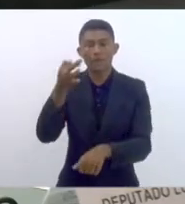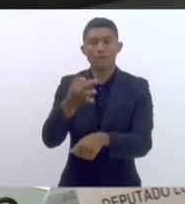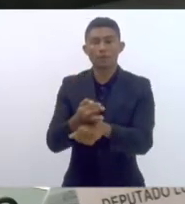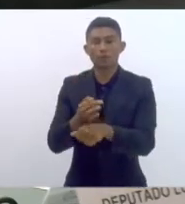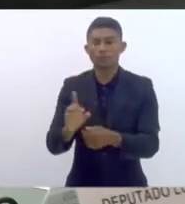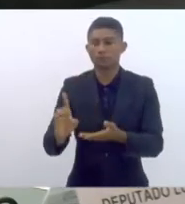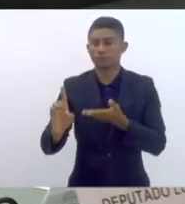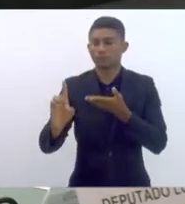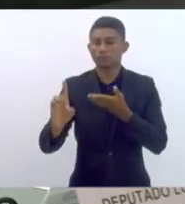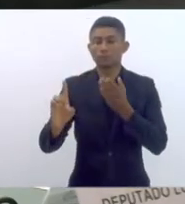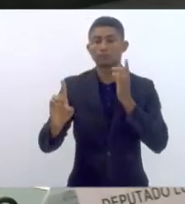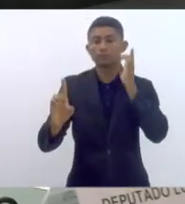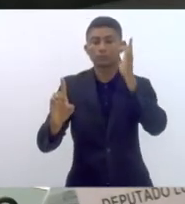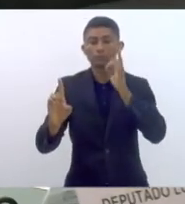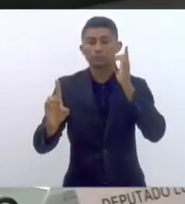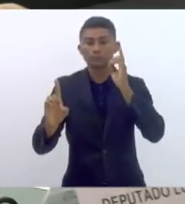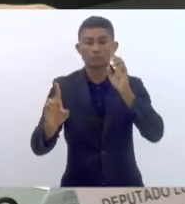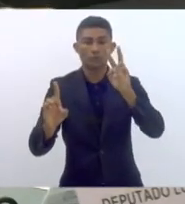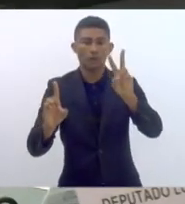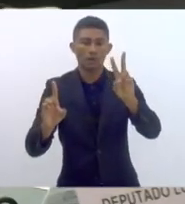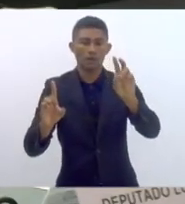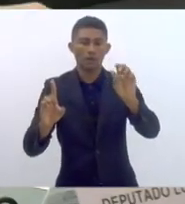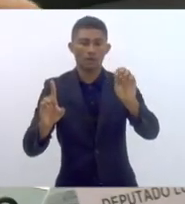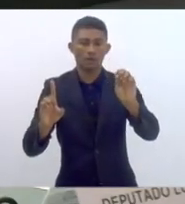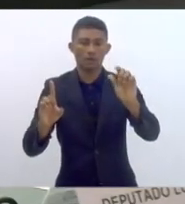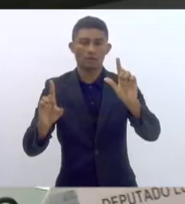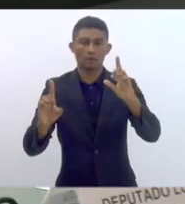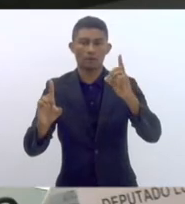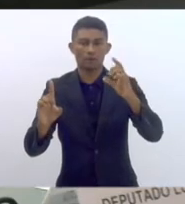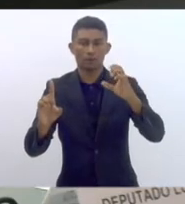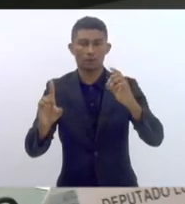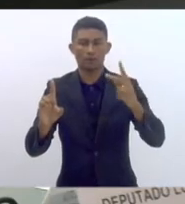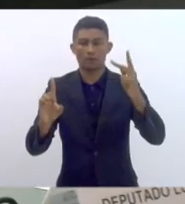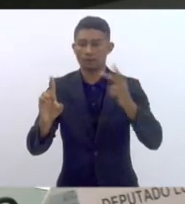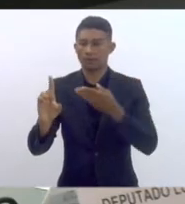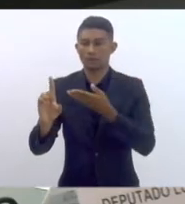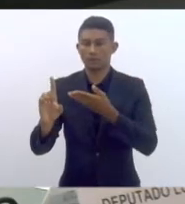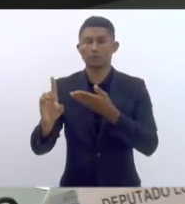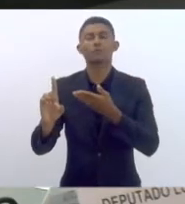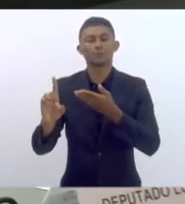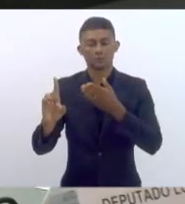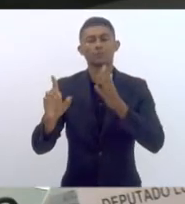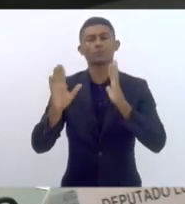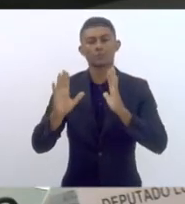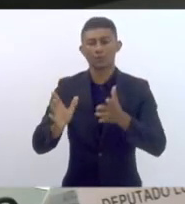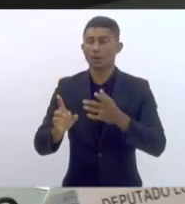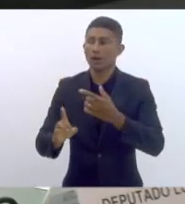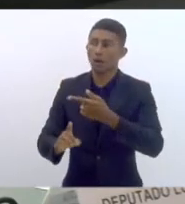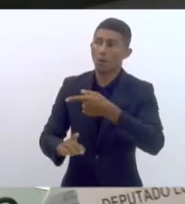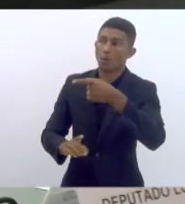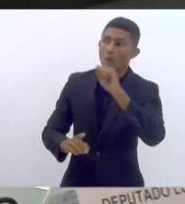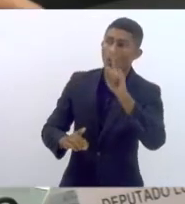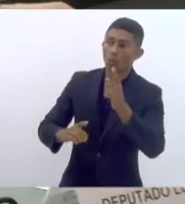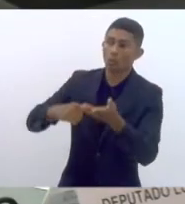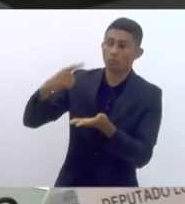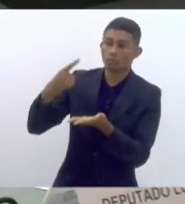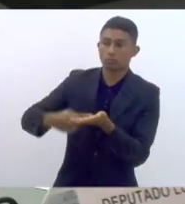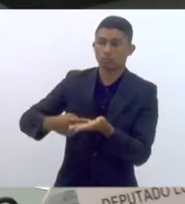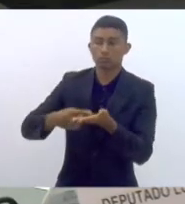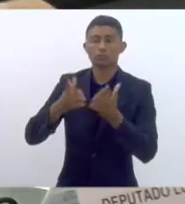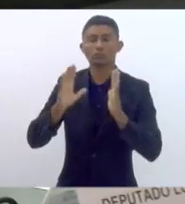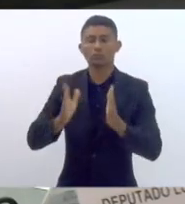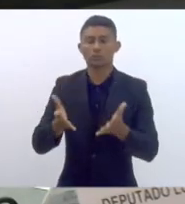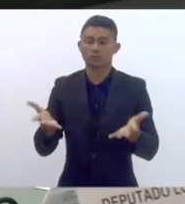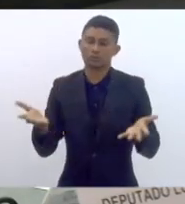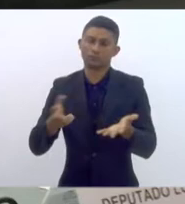deputado Valdec Carneiro, que de muito já tinha uma atividade marcada para amanhã